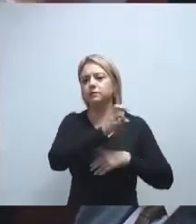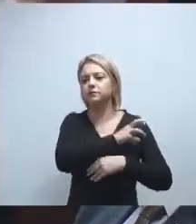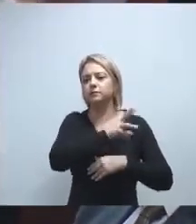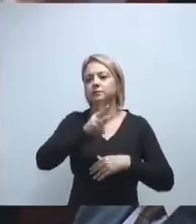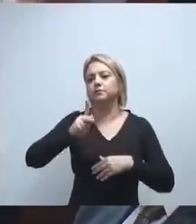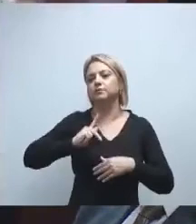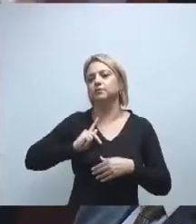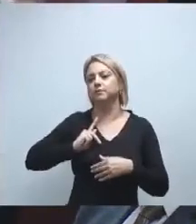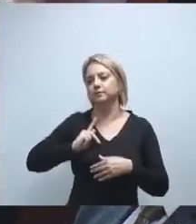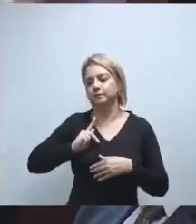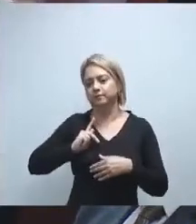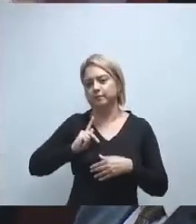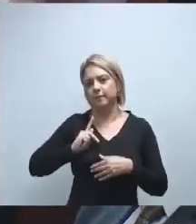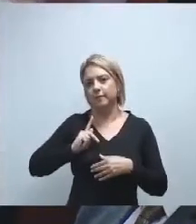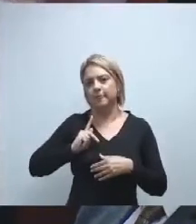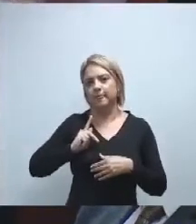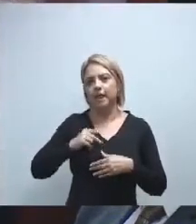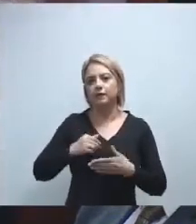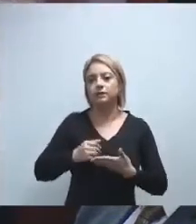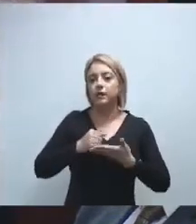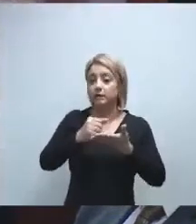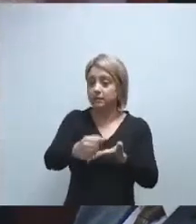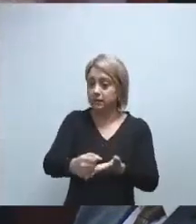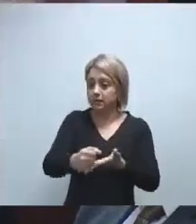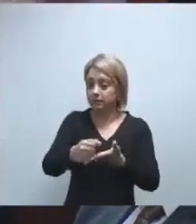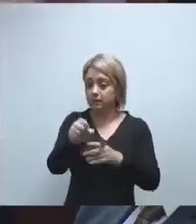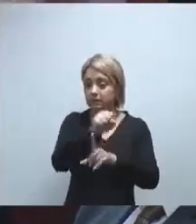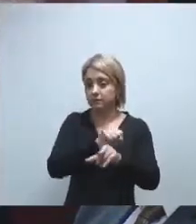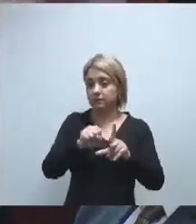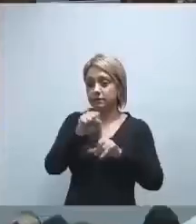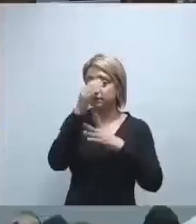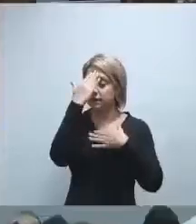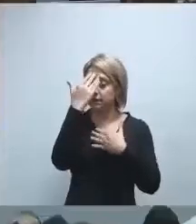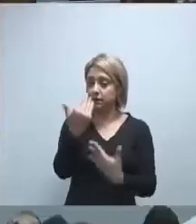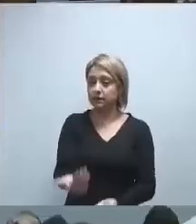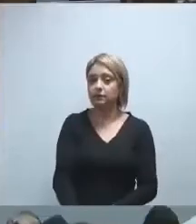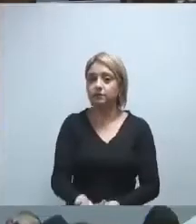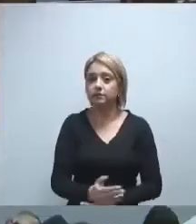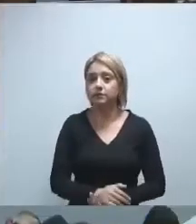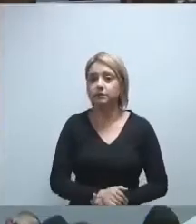está posta aí para servir à sociedade obrigado